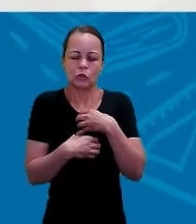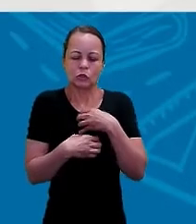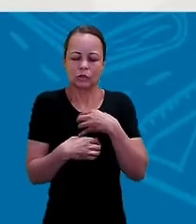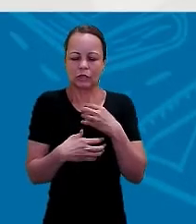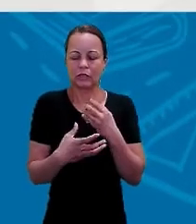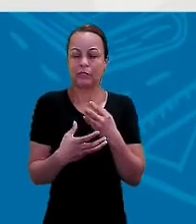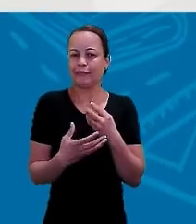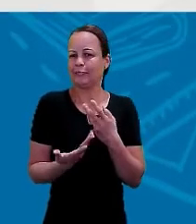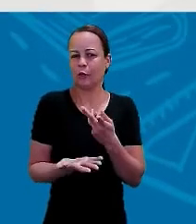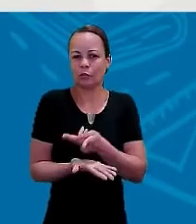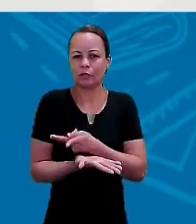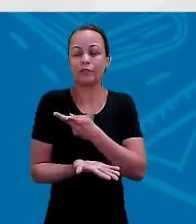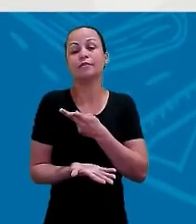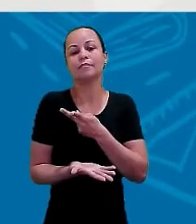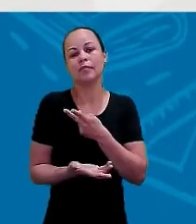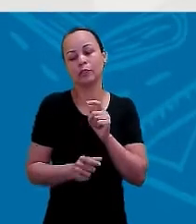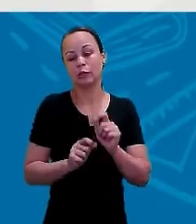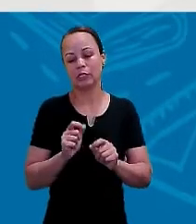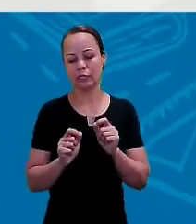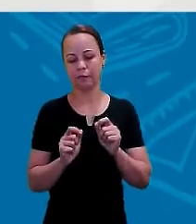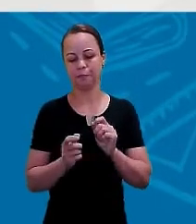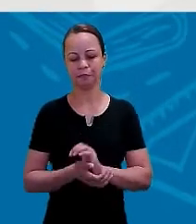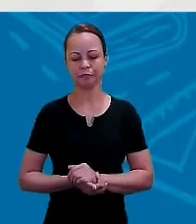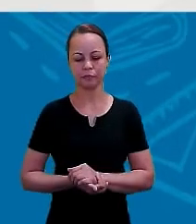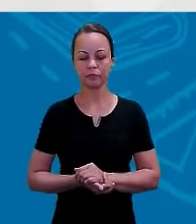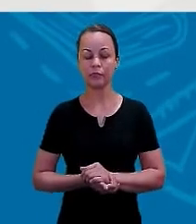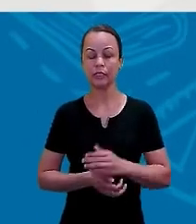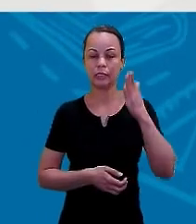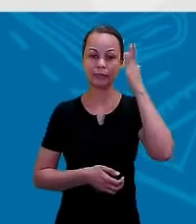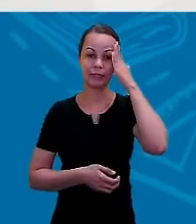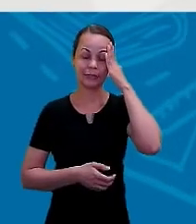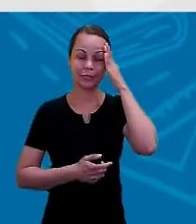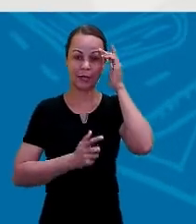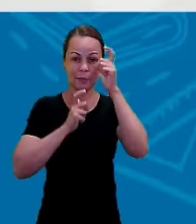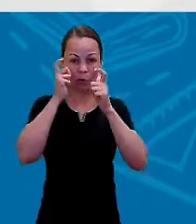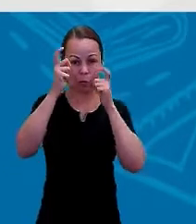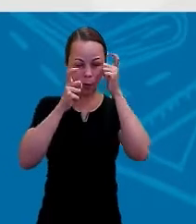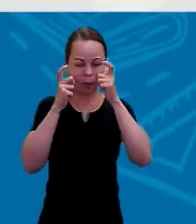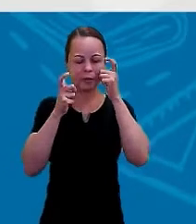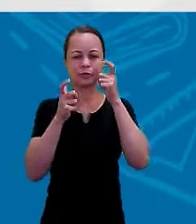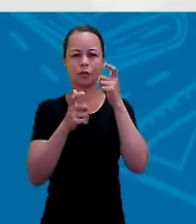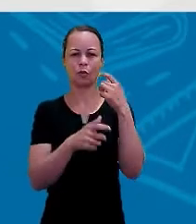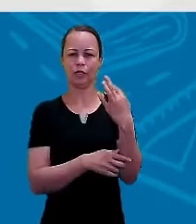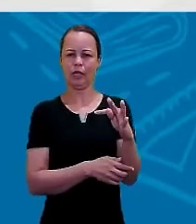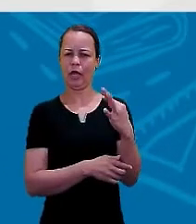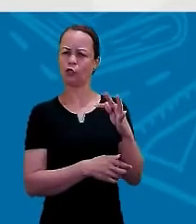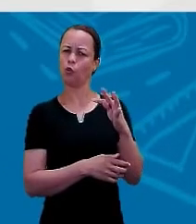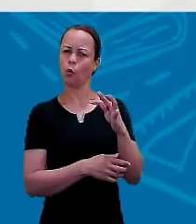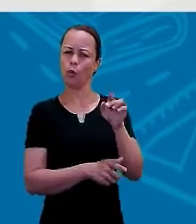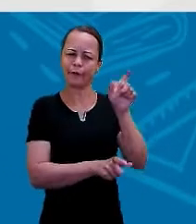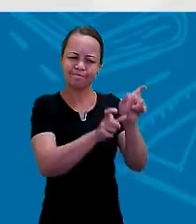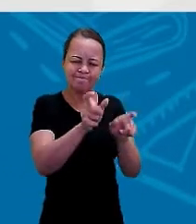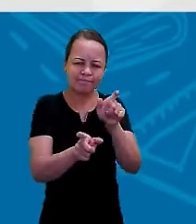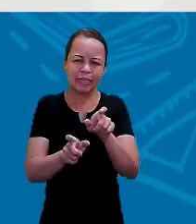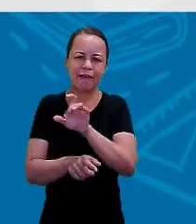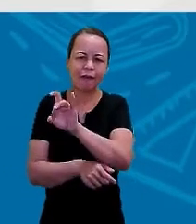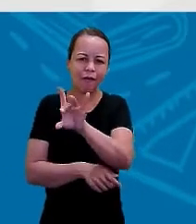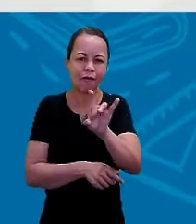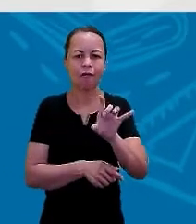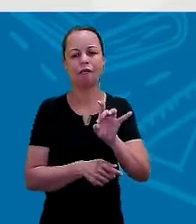que nos faz ter a preocupação de entender que a dor é algo muito pessoal. É uma